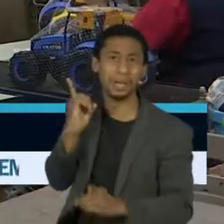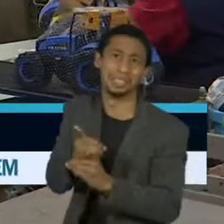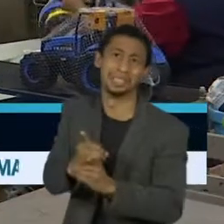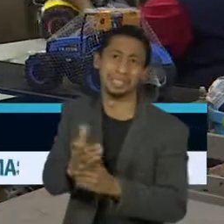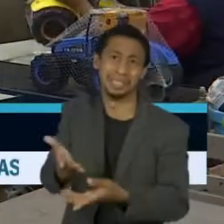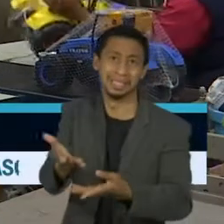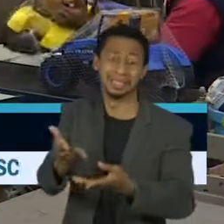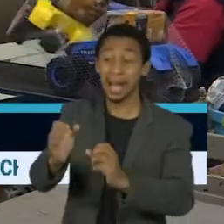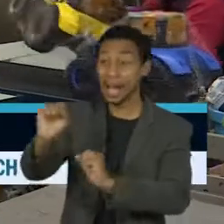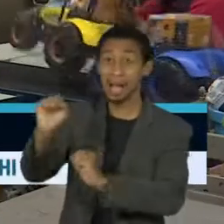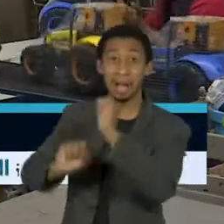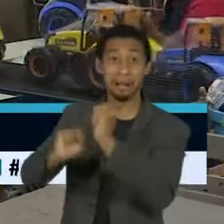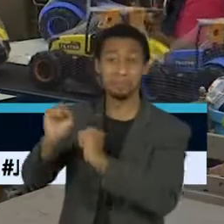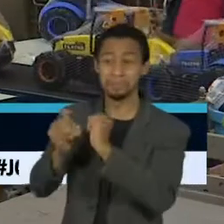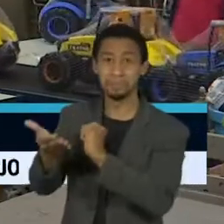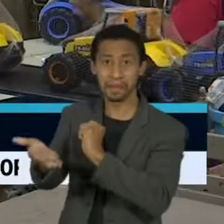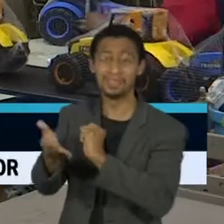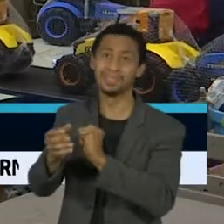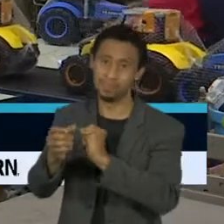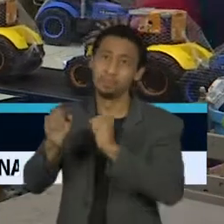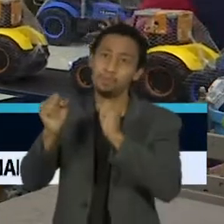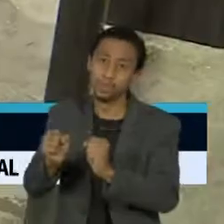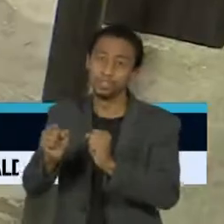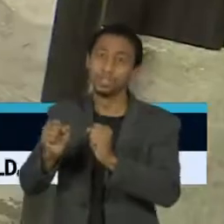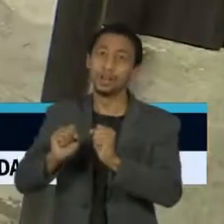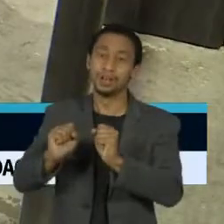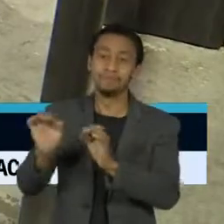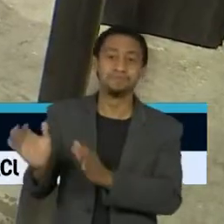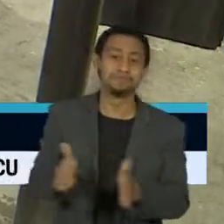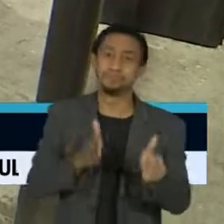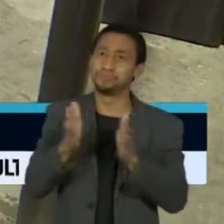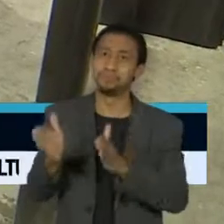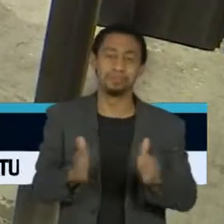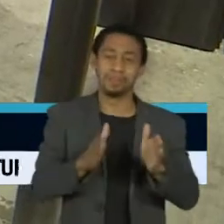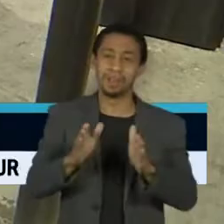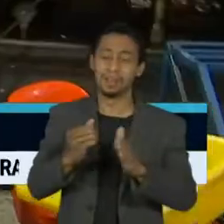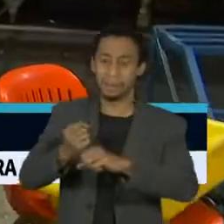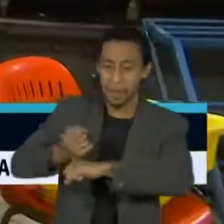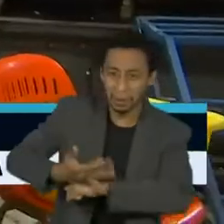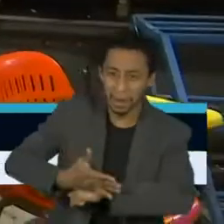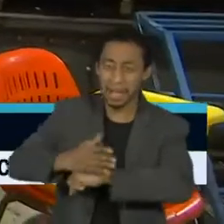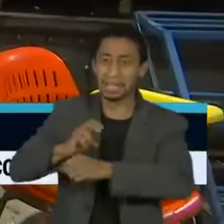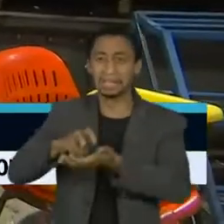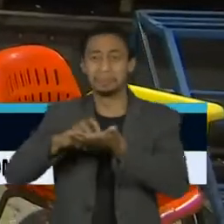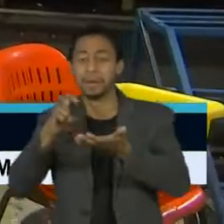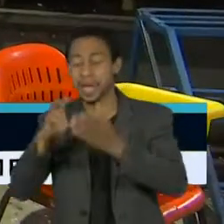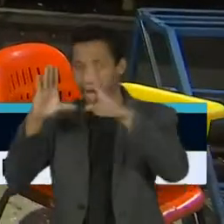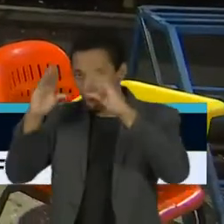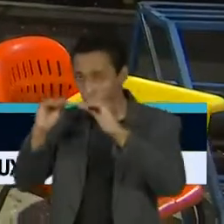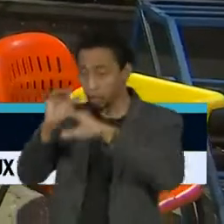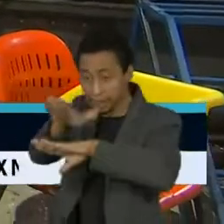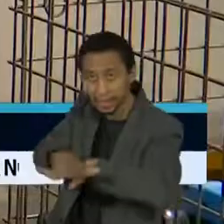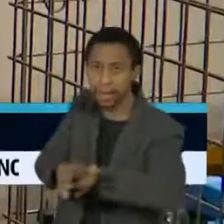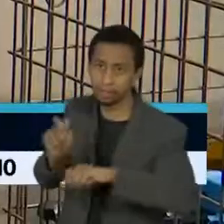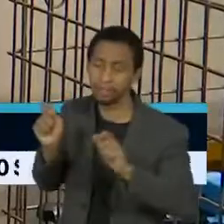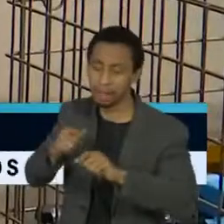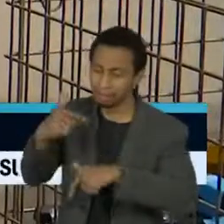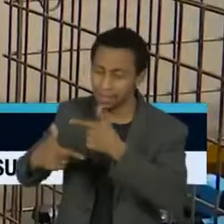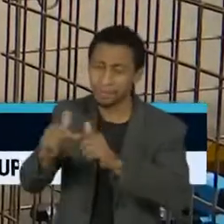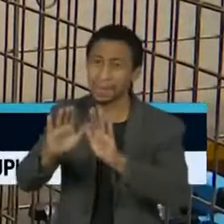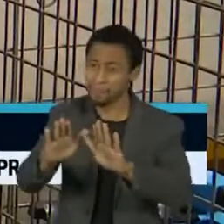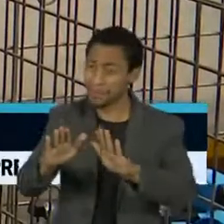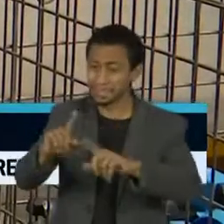a empresa poderia estar abrindo até um outro turno. A partir de julho, o ritmo cresceu bastante e a gente vem